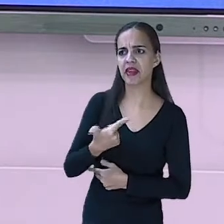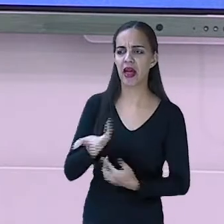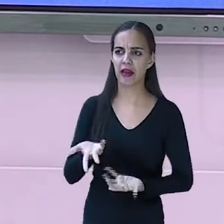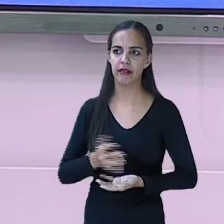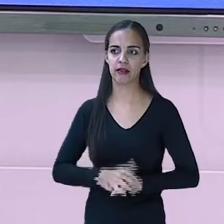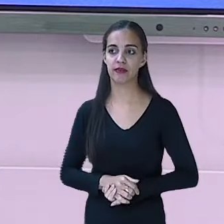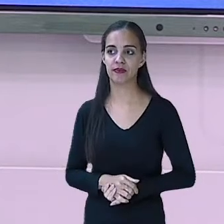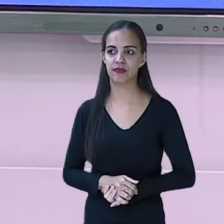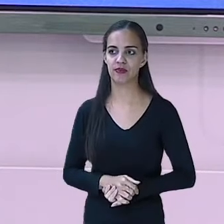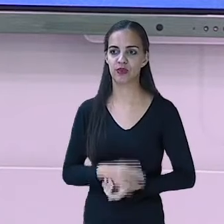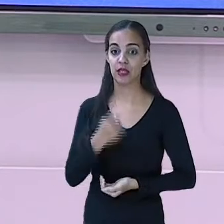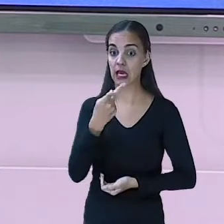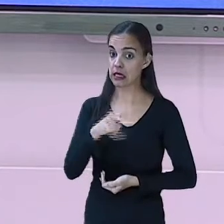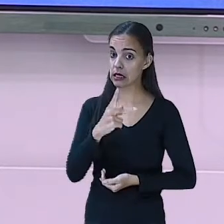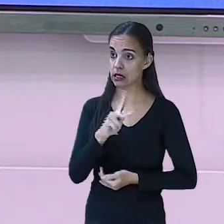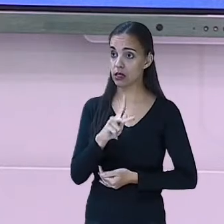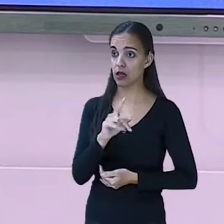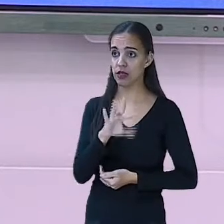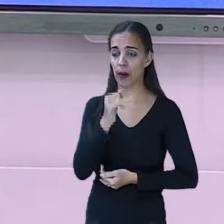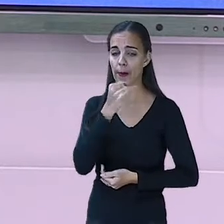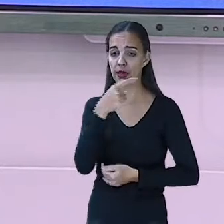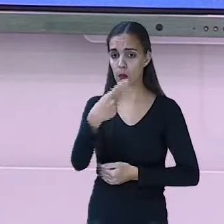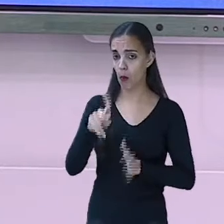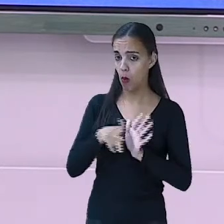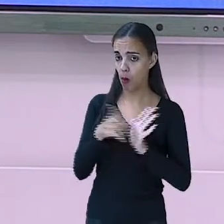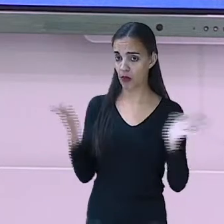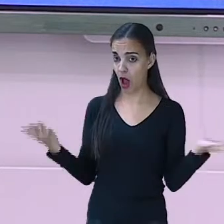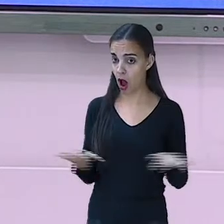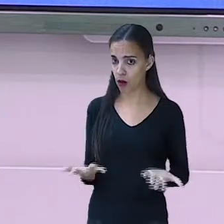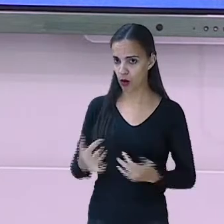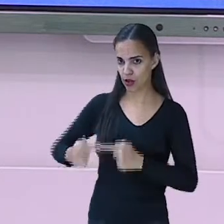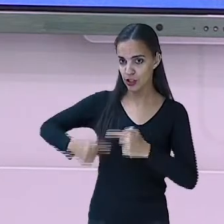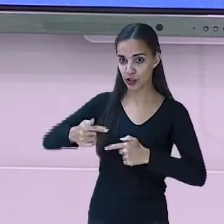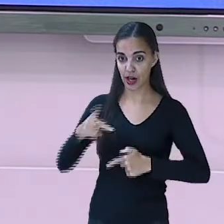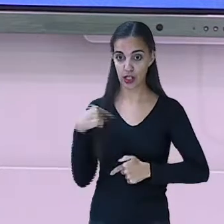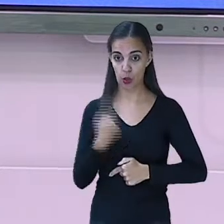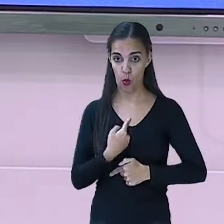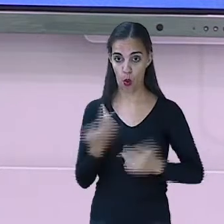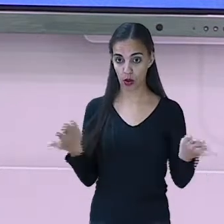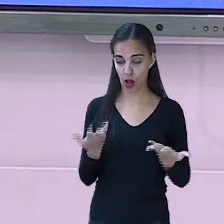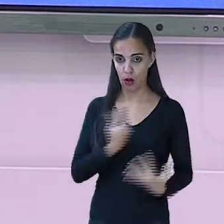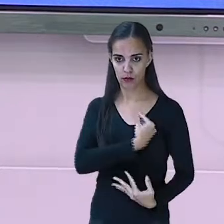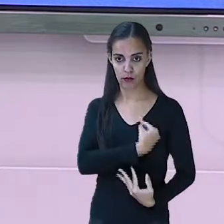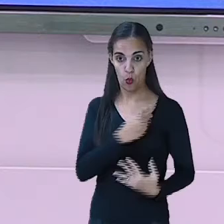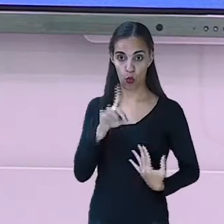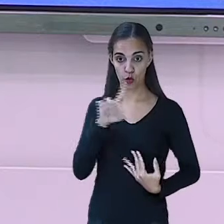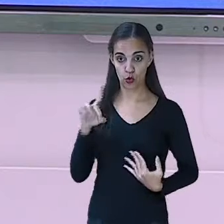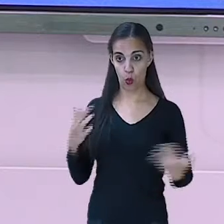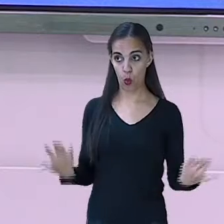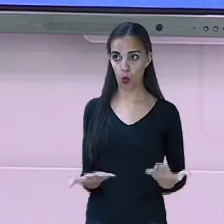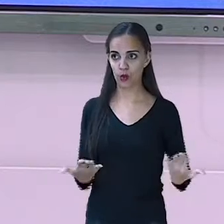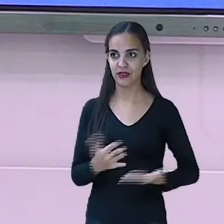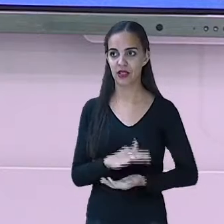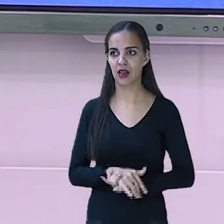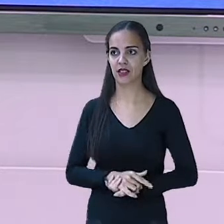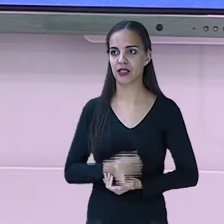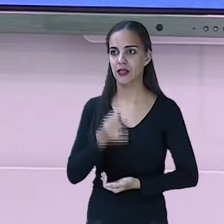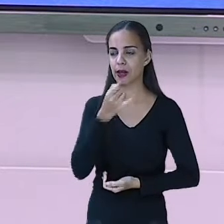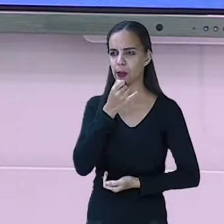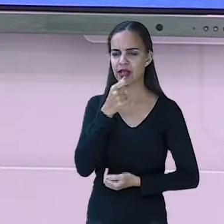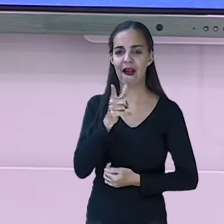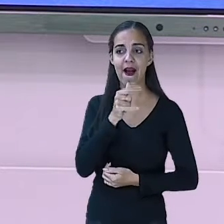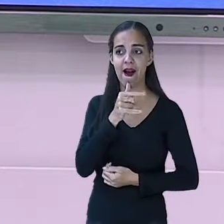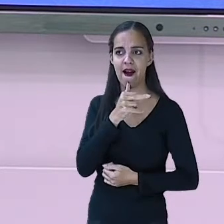descendentes da sua geração? Você tem água disponível para beber, água